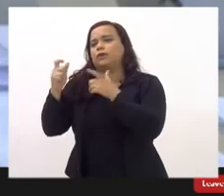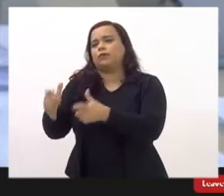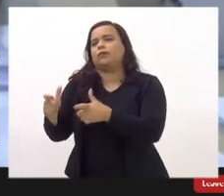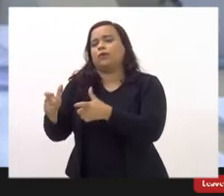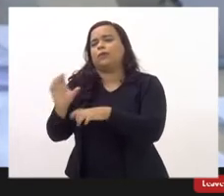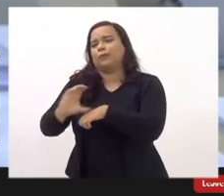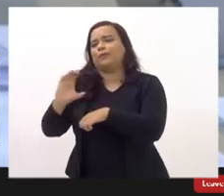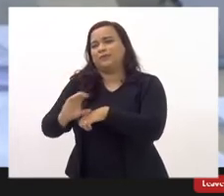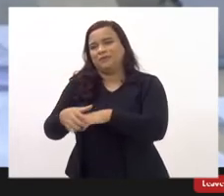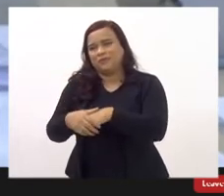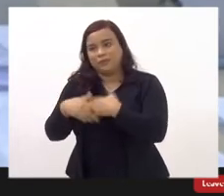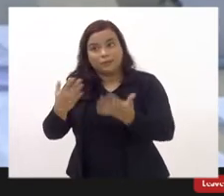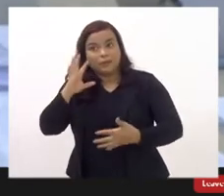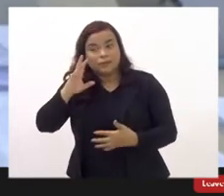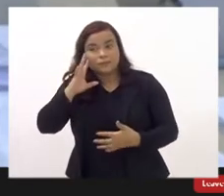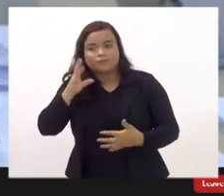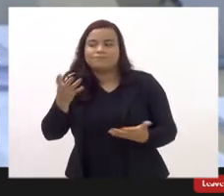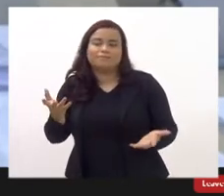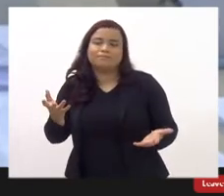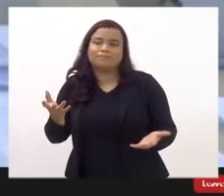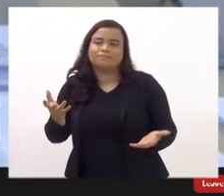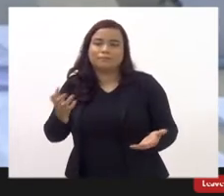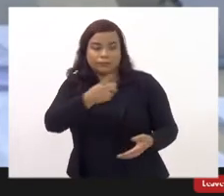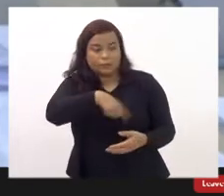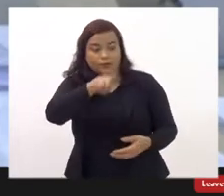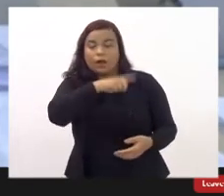E desses alunos...